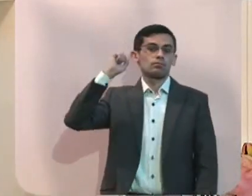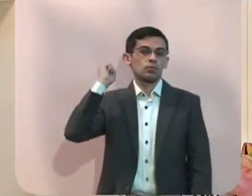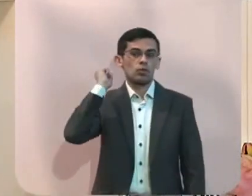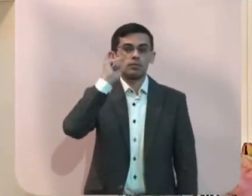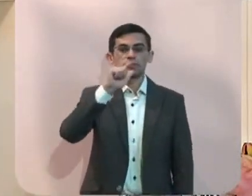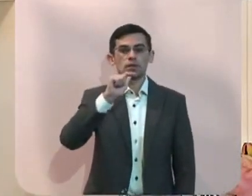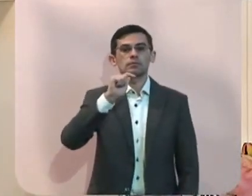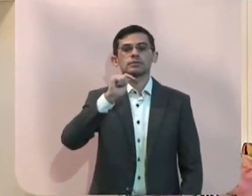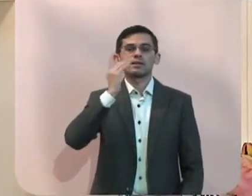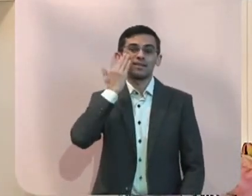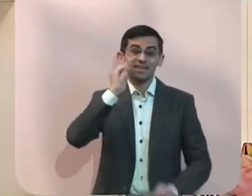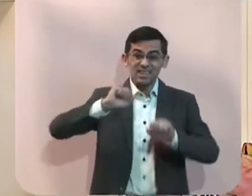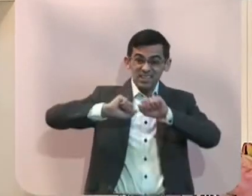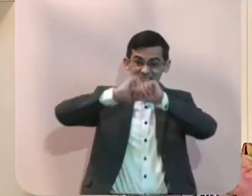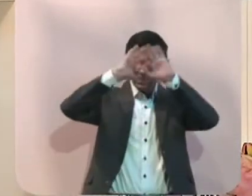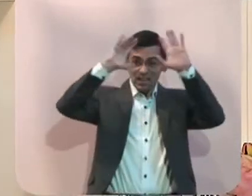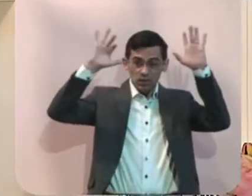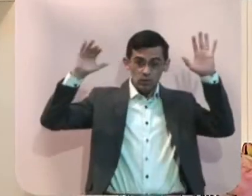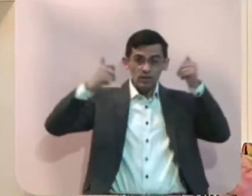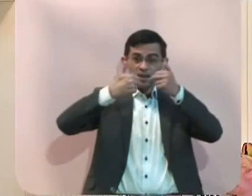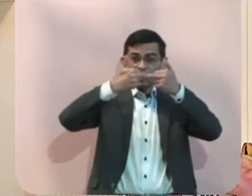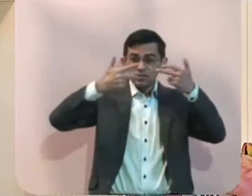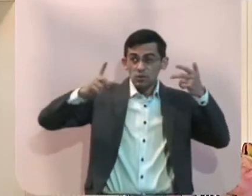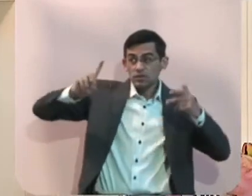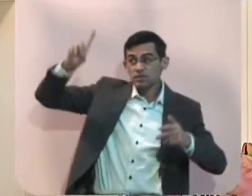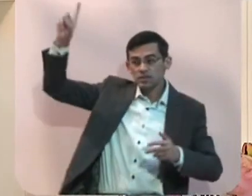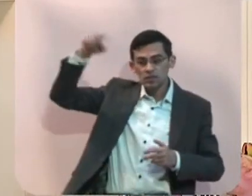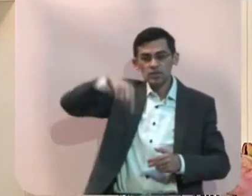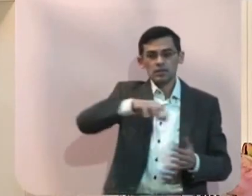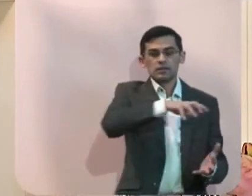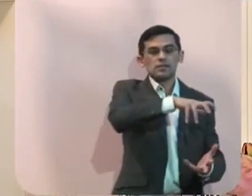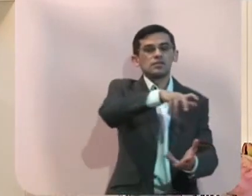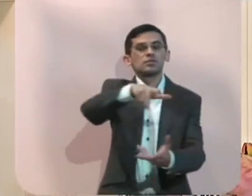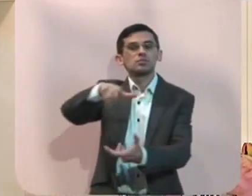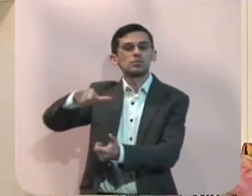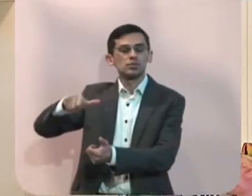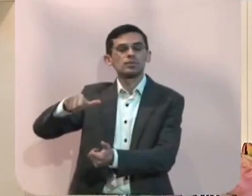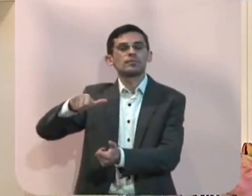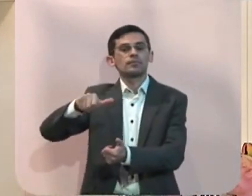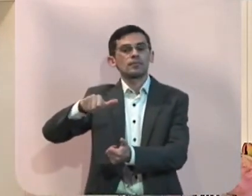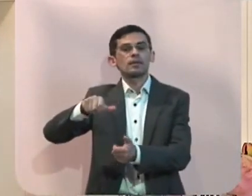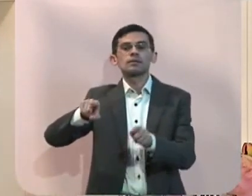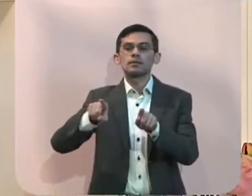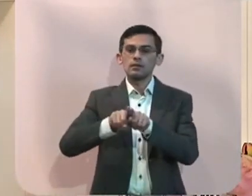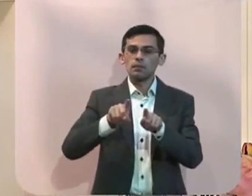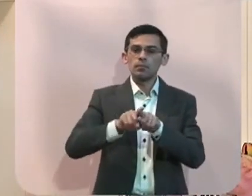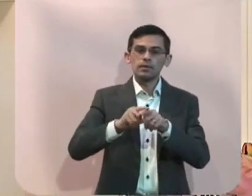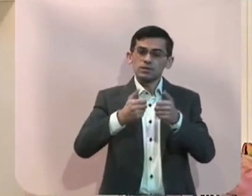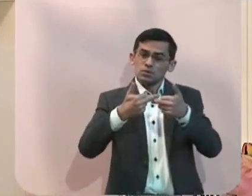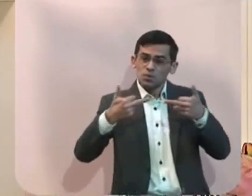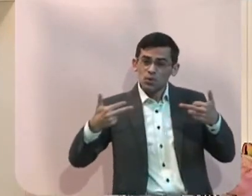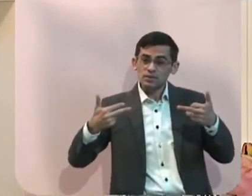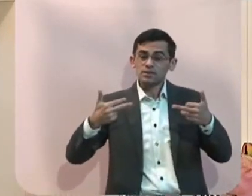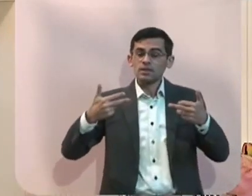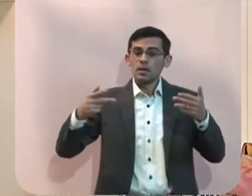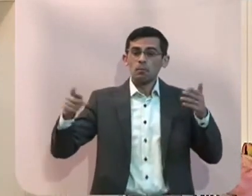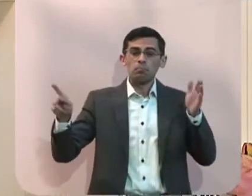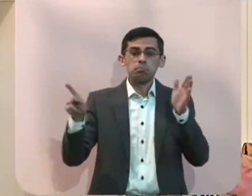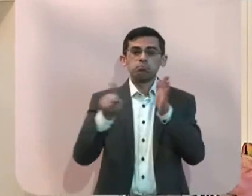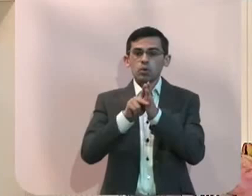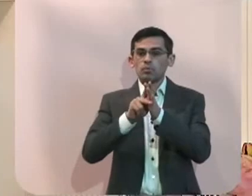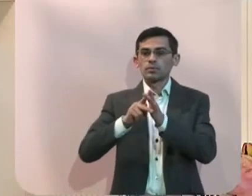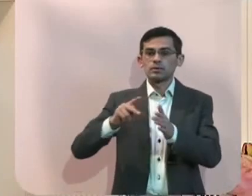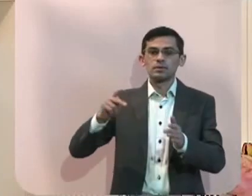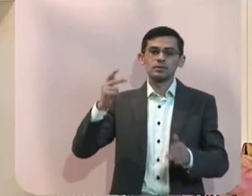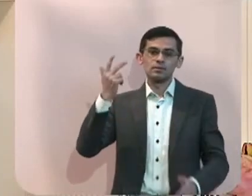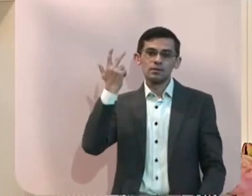a concretizar as ações de Deus nessa terra e aquelas obras que são fruto